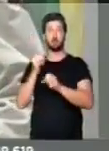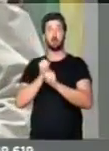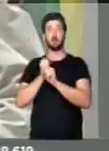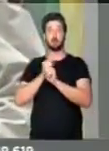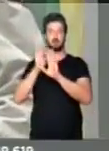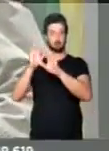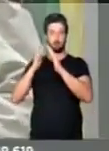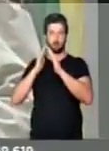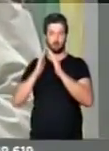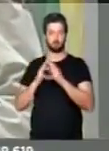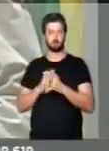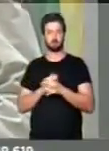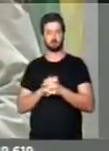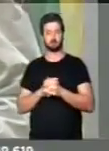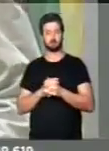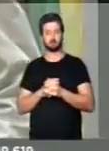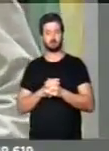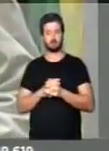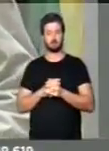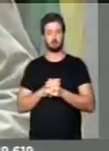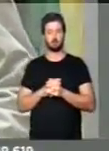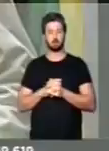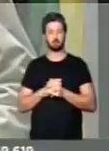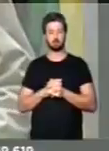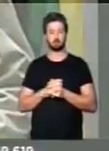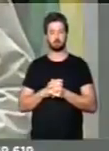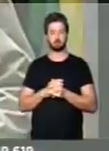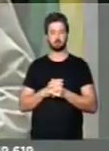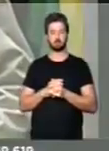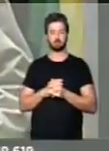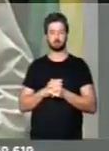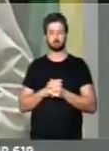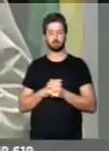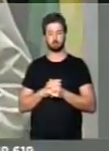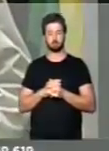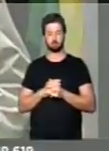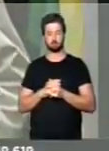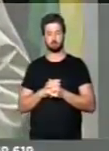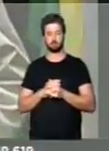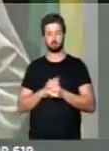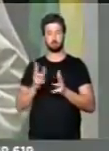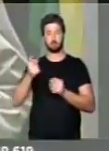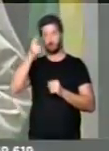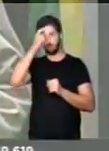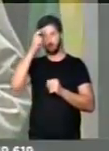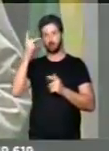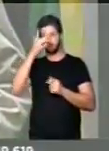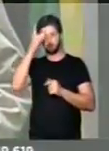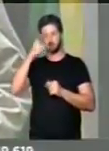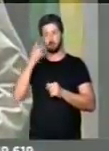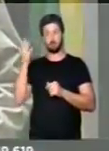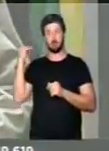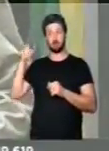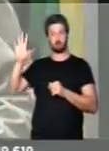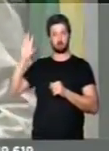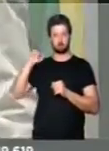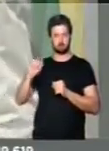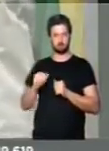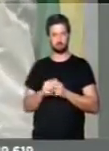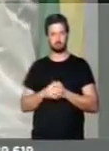anos, radicado, melhor dizendo, radicalizado é o subconsciente dos oradores que me